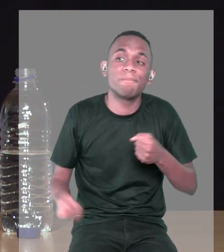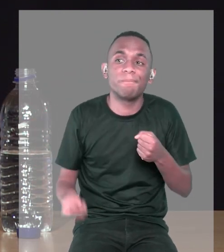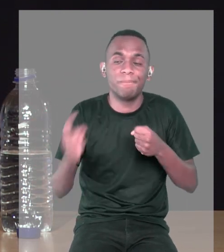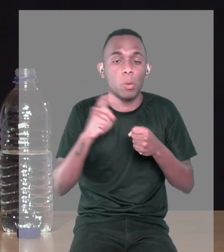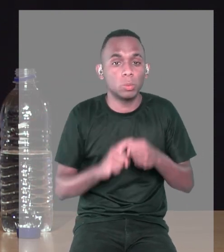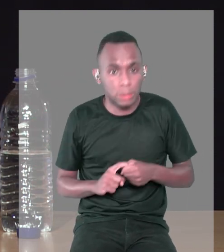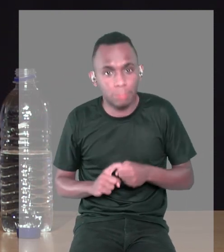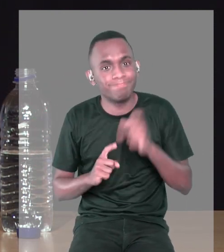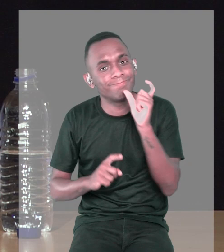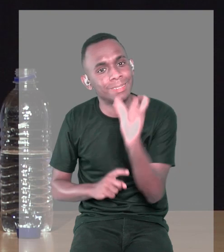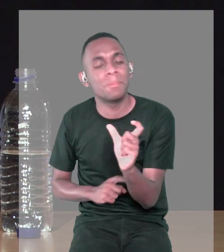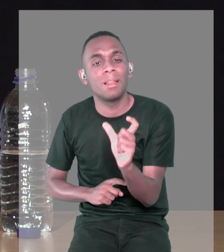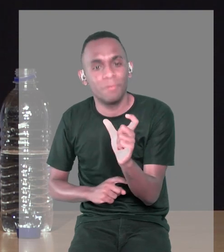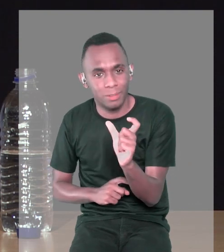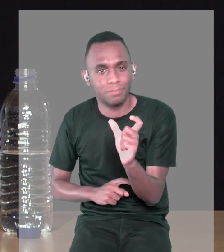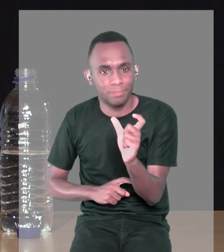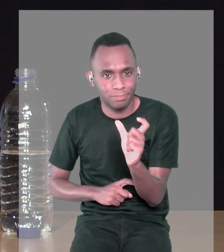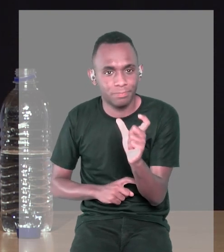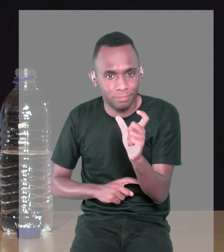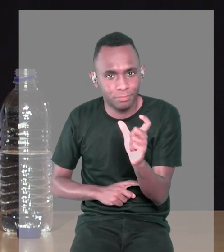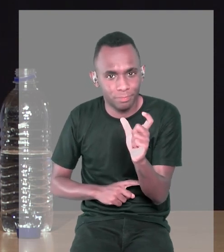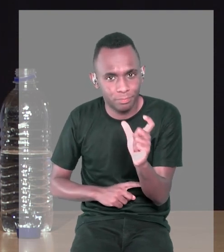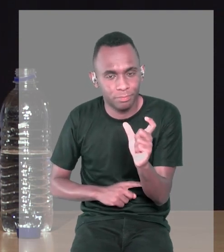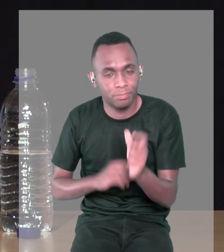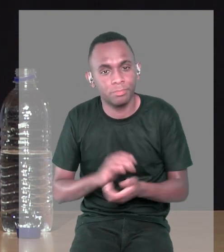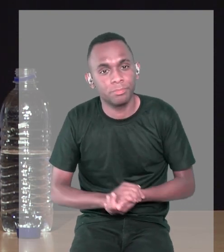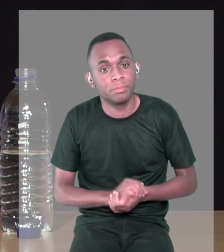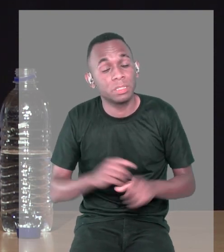além ou aquém da banalização na qual ela tantas vezes pode estar.